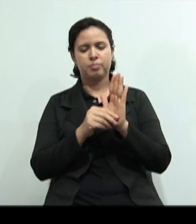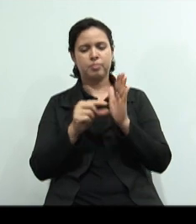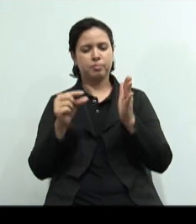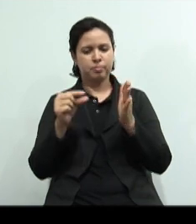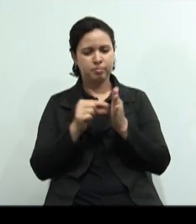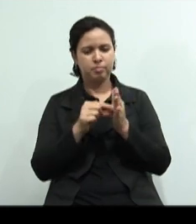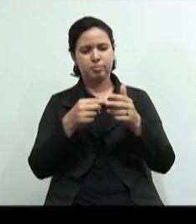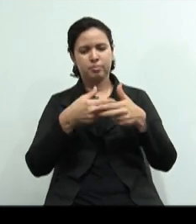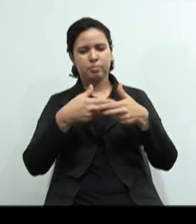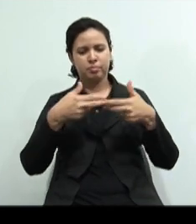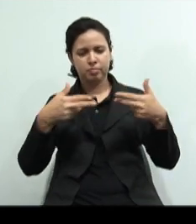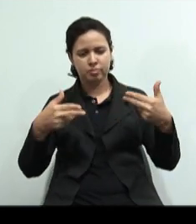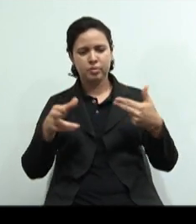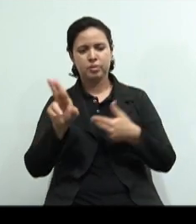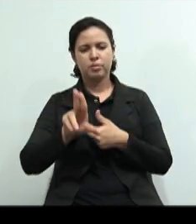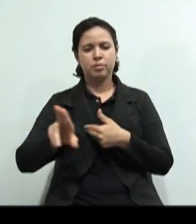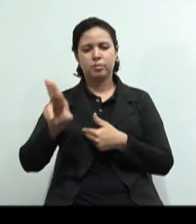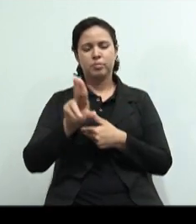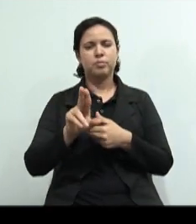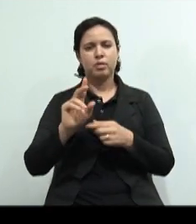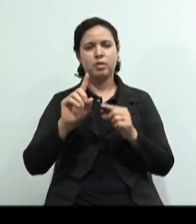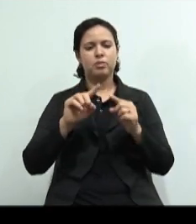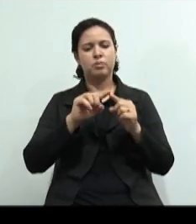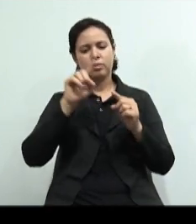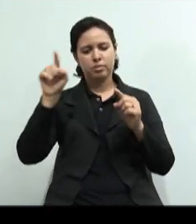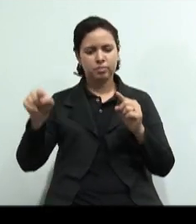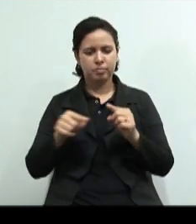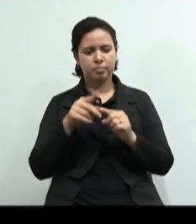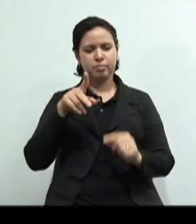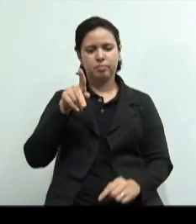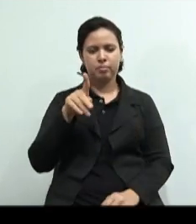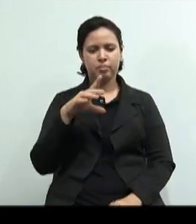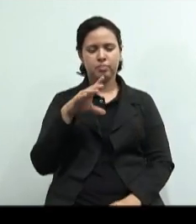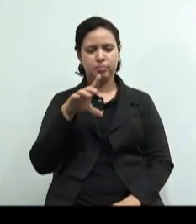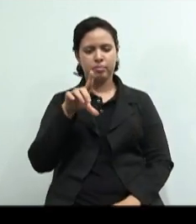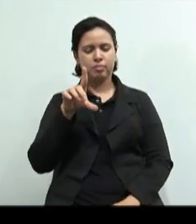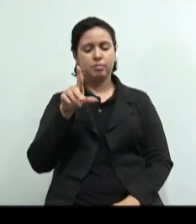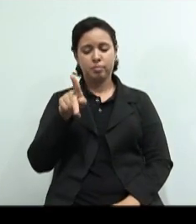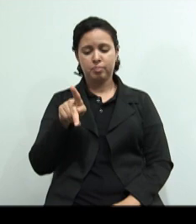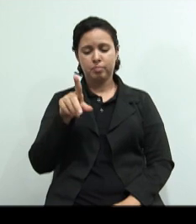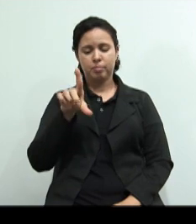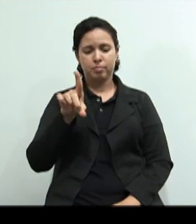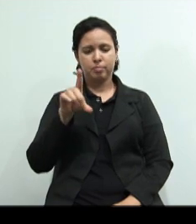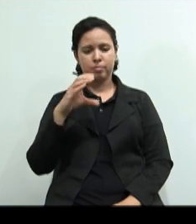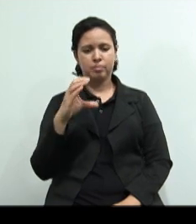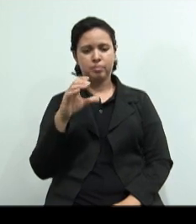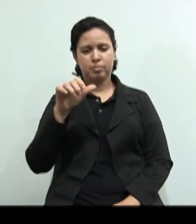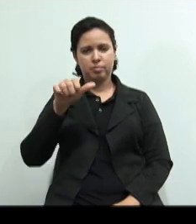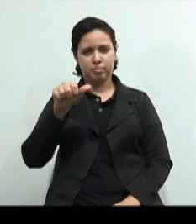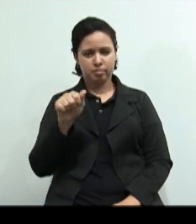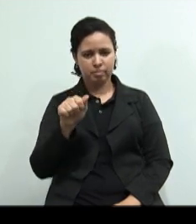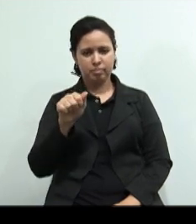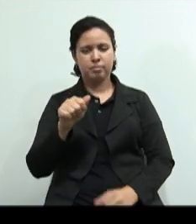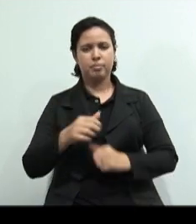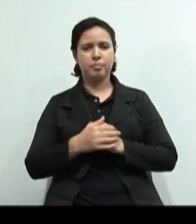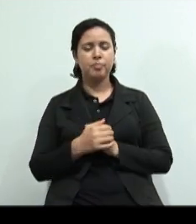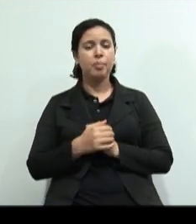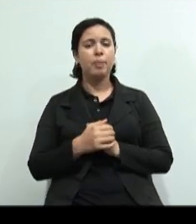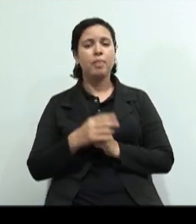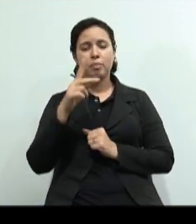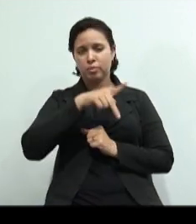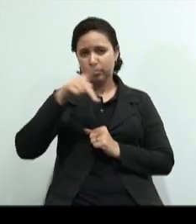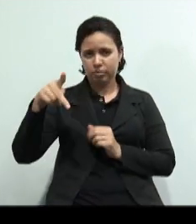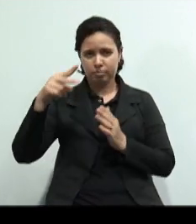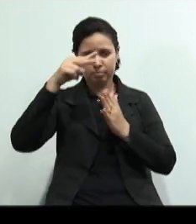aplicação, o ciclo do PDCA, fluxograma e programa 5S. Professor, pode ler para a gente